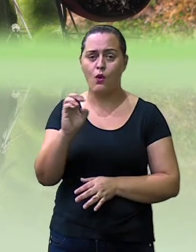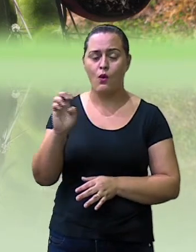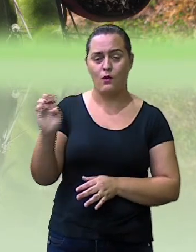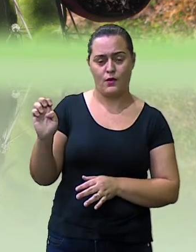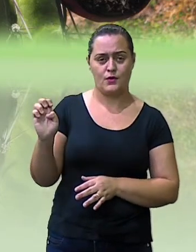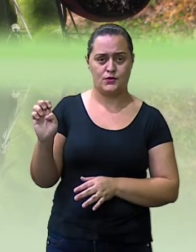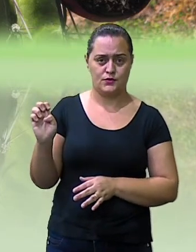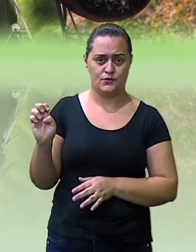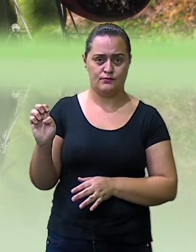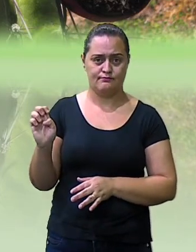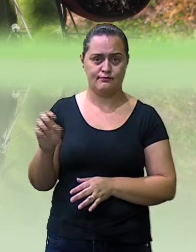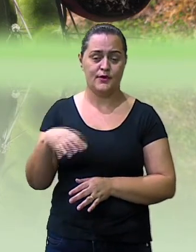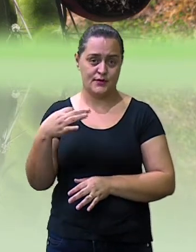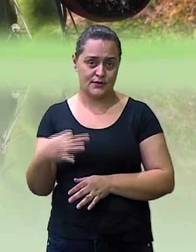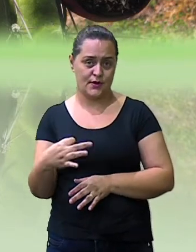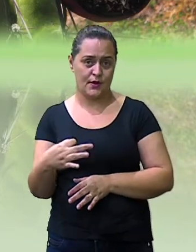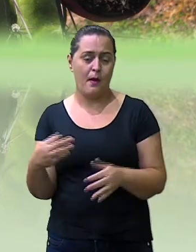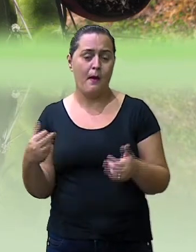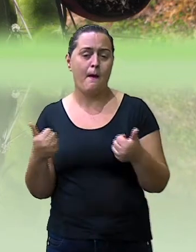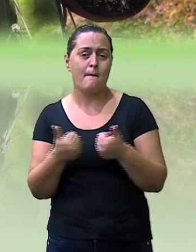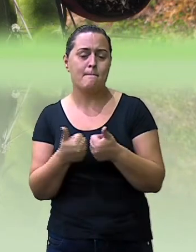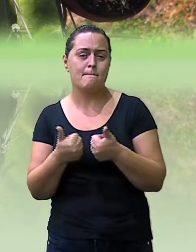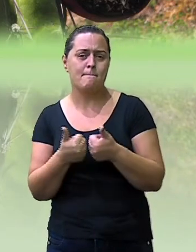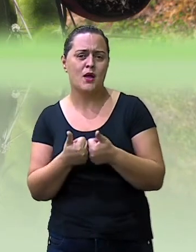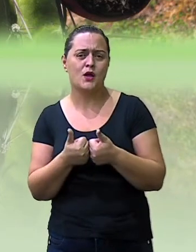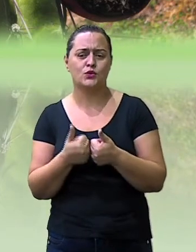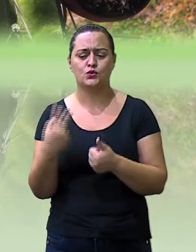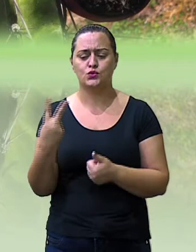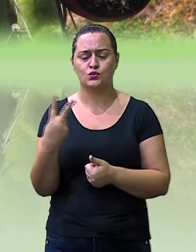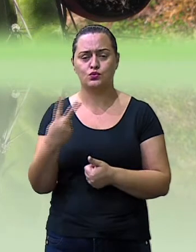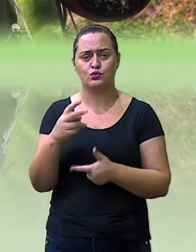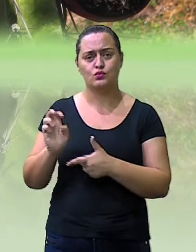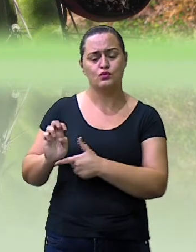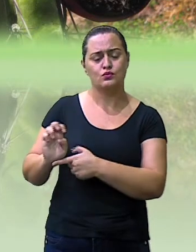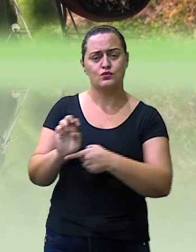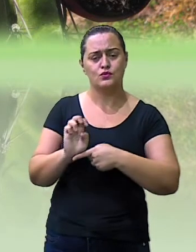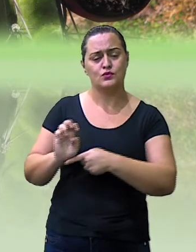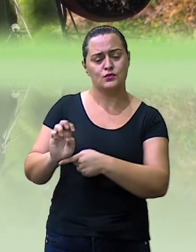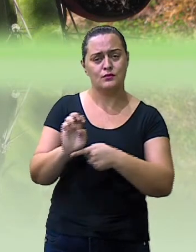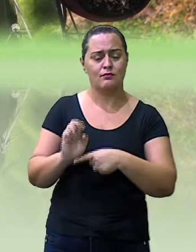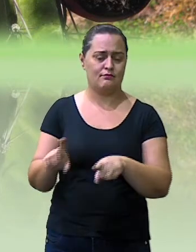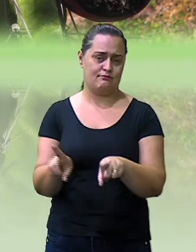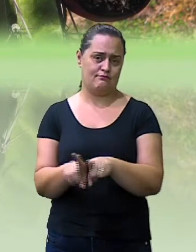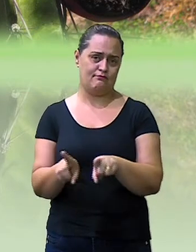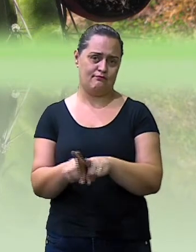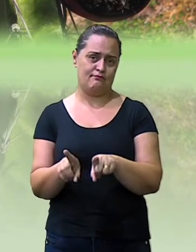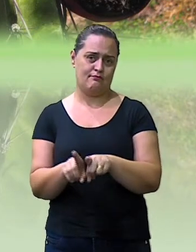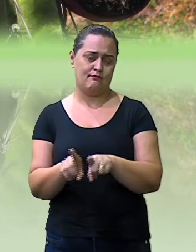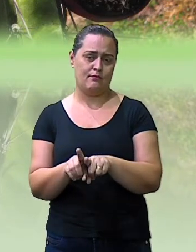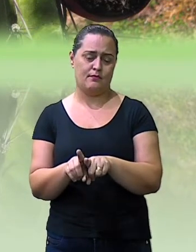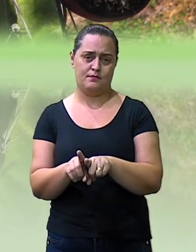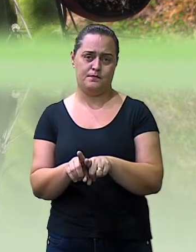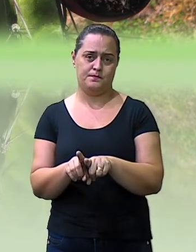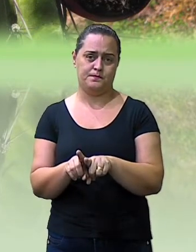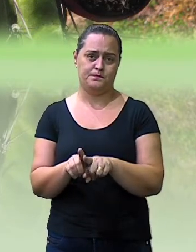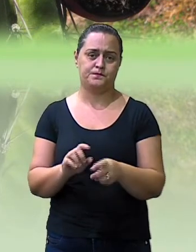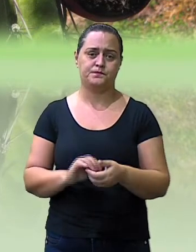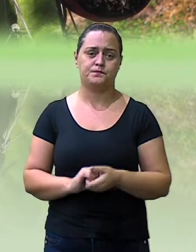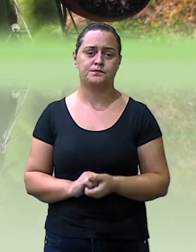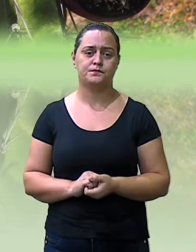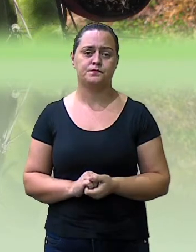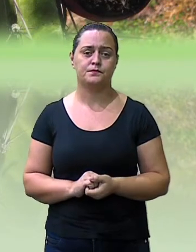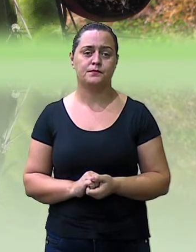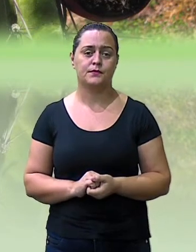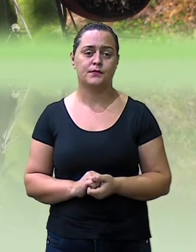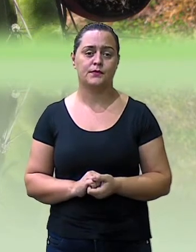do Piauí e do Ceará, do sul da Chapada do Araripe, localizada na divisa dos estados